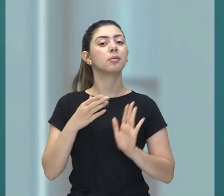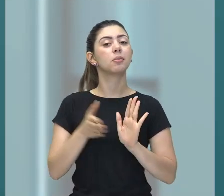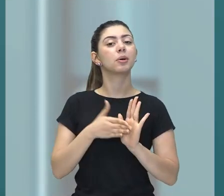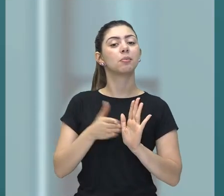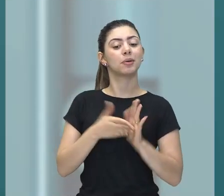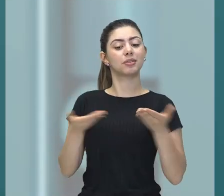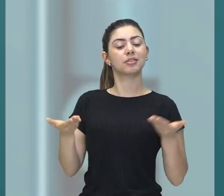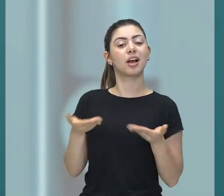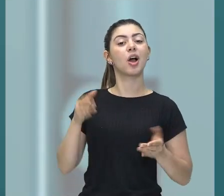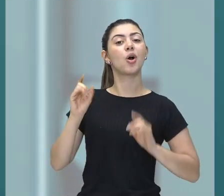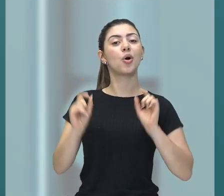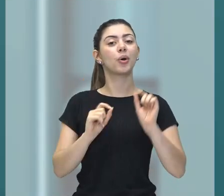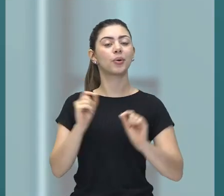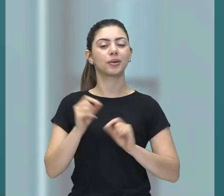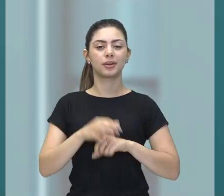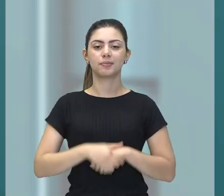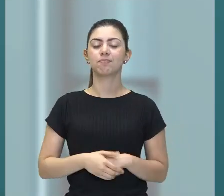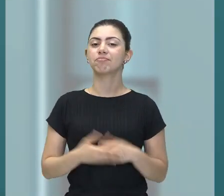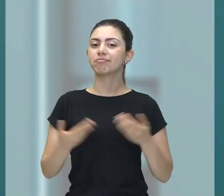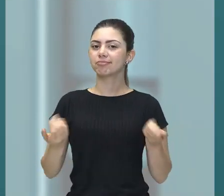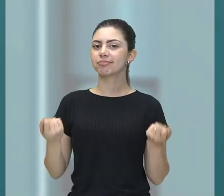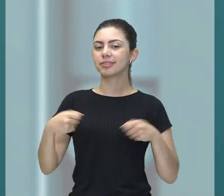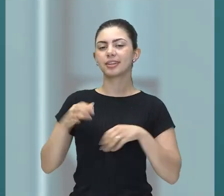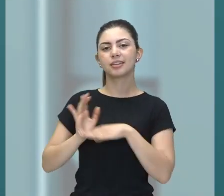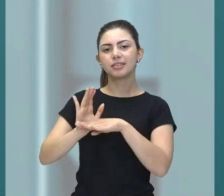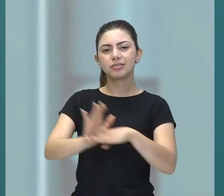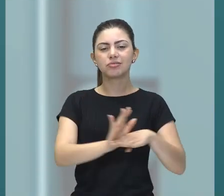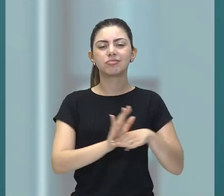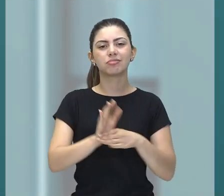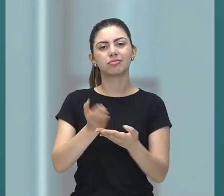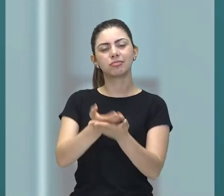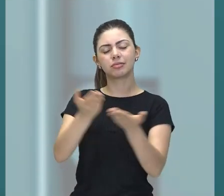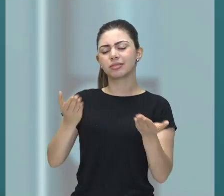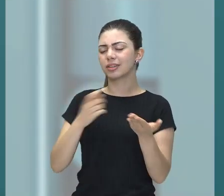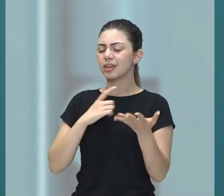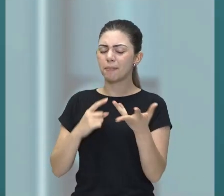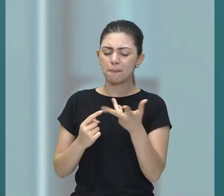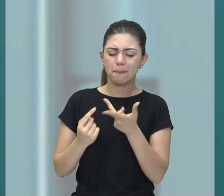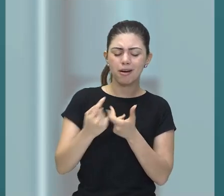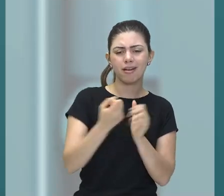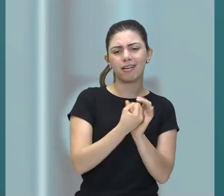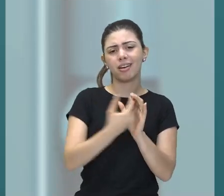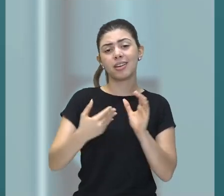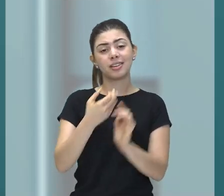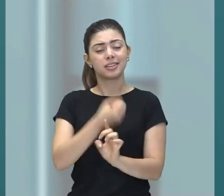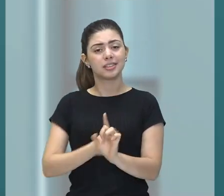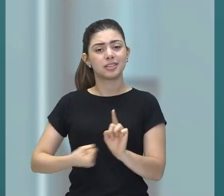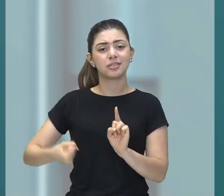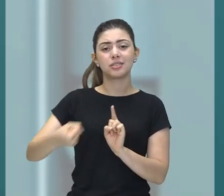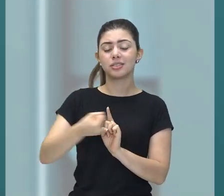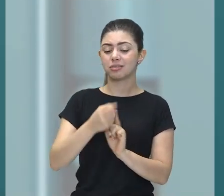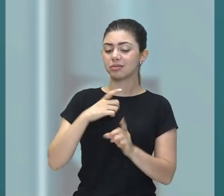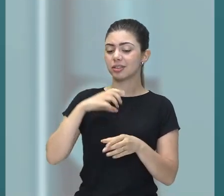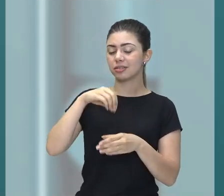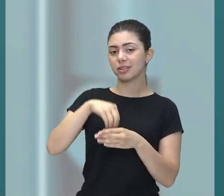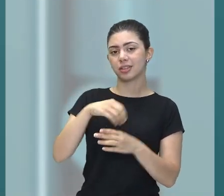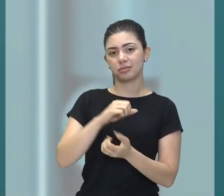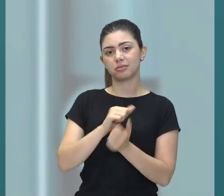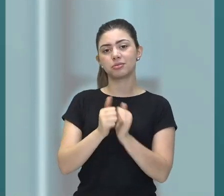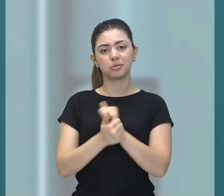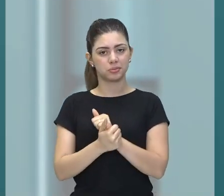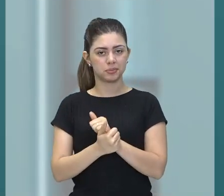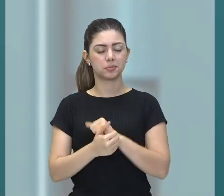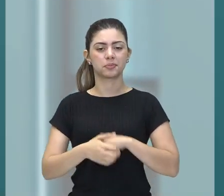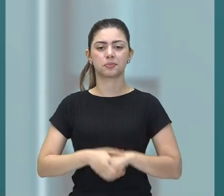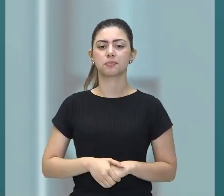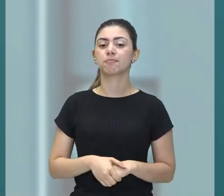aula é fazer com que vocês entendam todos os aspectos sociais que o esporte está envolvido.